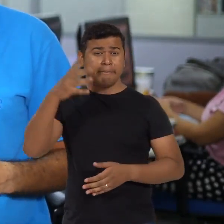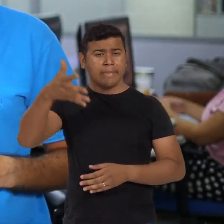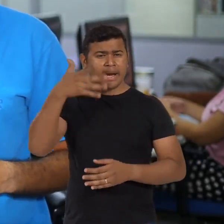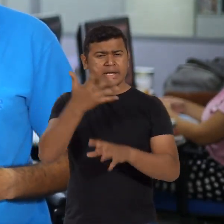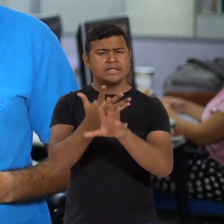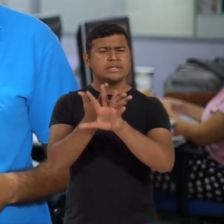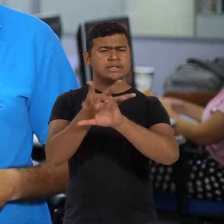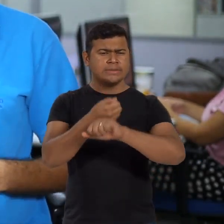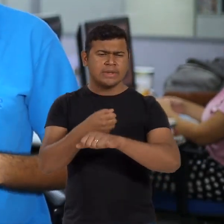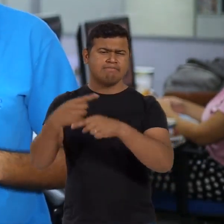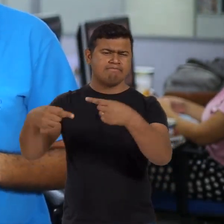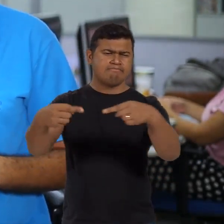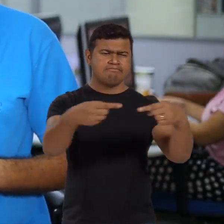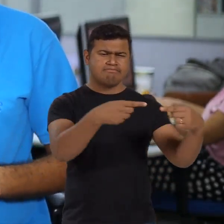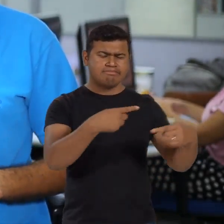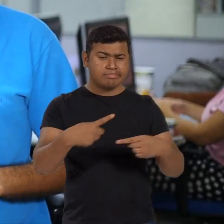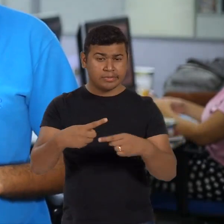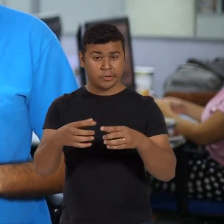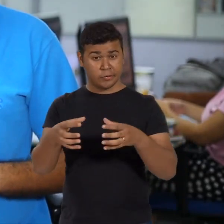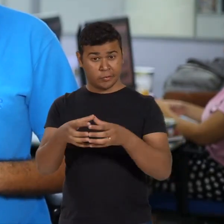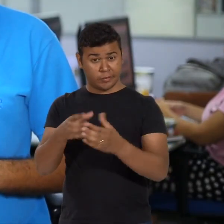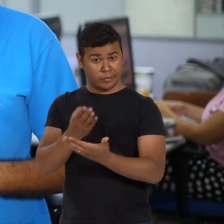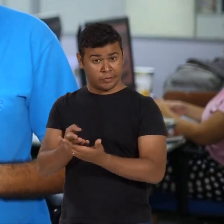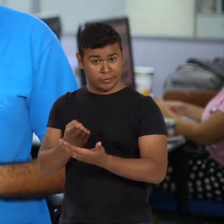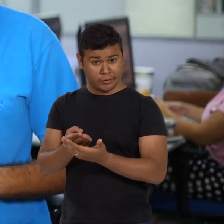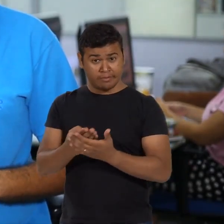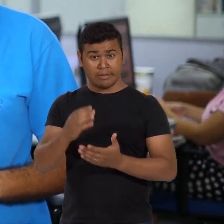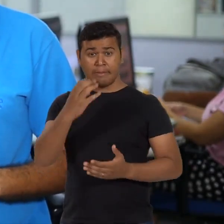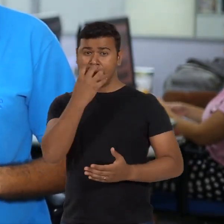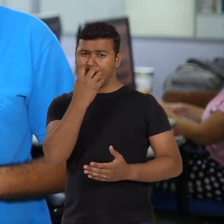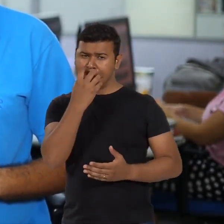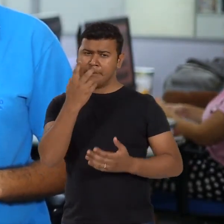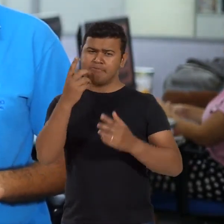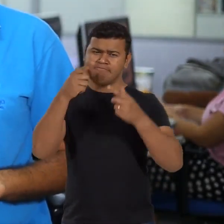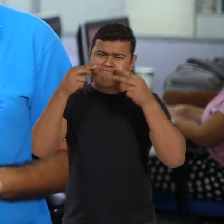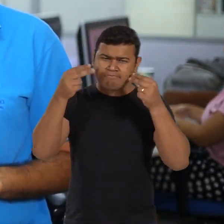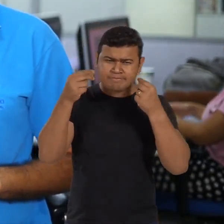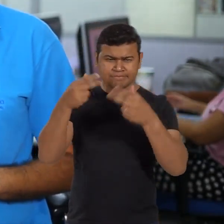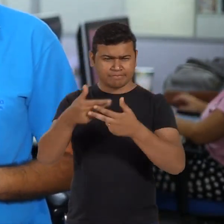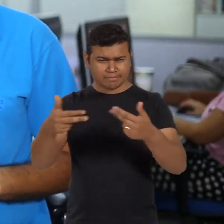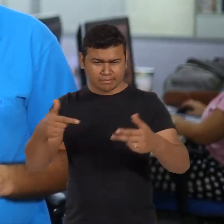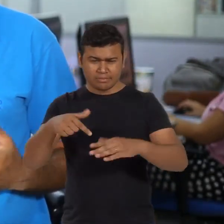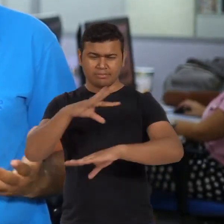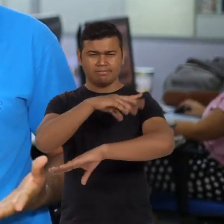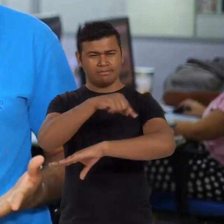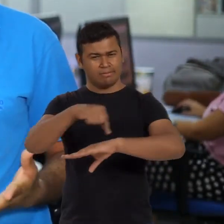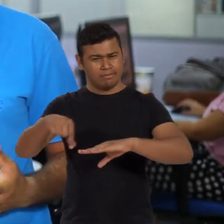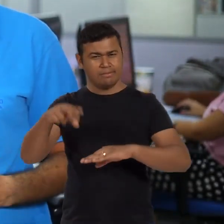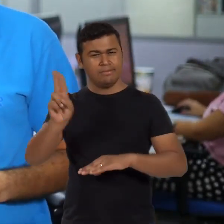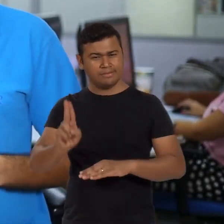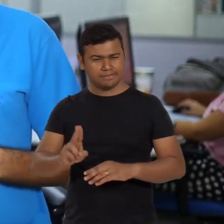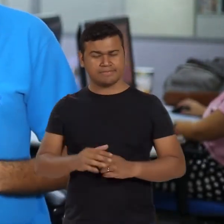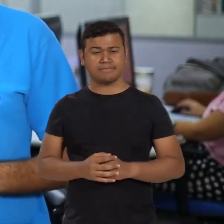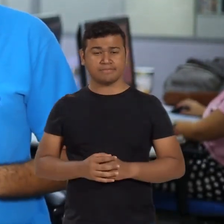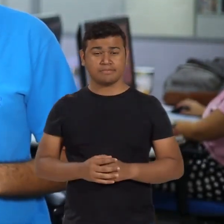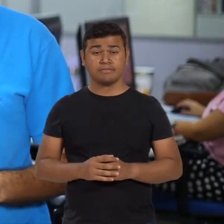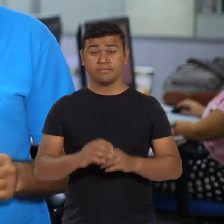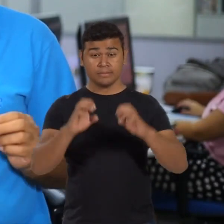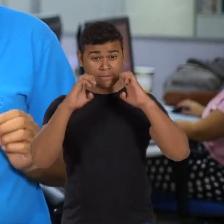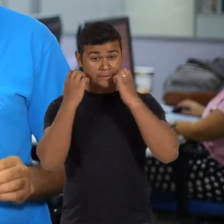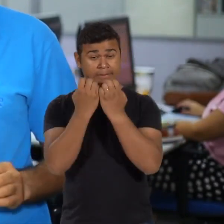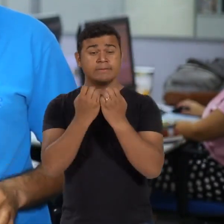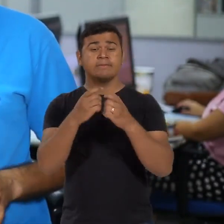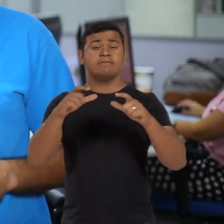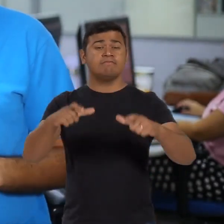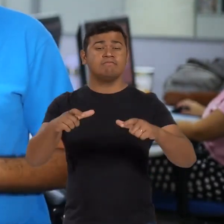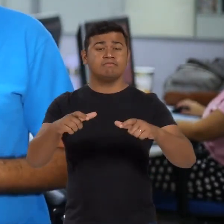ciclo de palestras interdisciplinares promovido pelo grupo de estudos de pets do vale do são francisco da univasf o evento será na